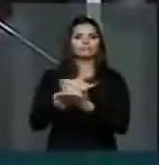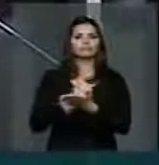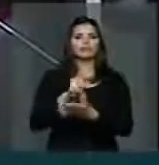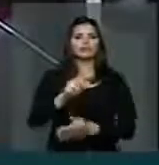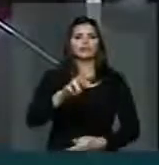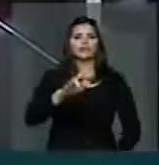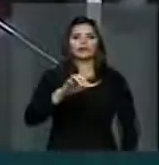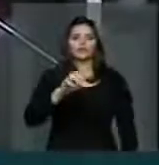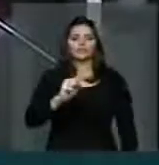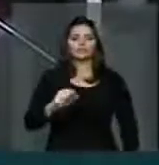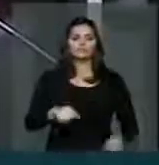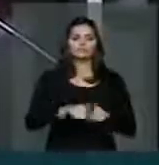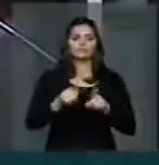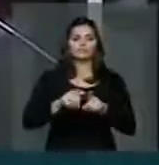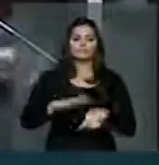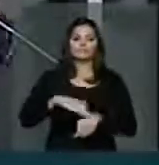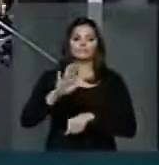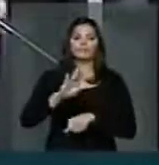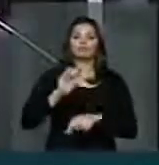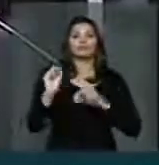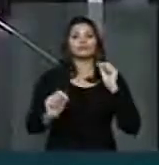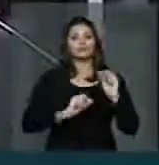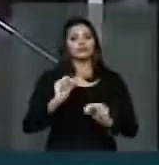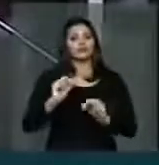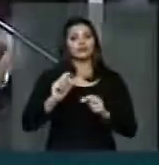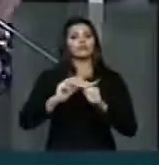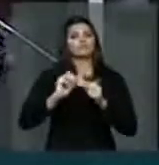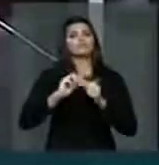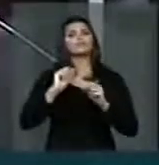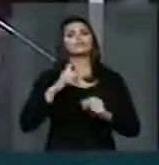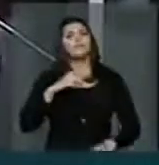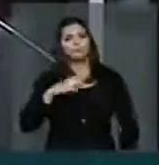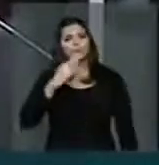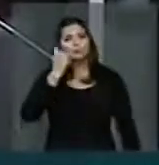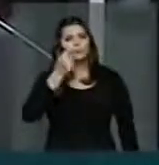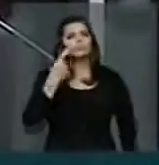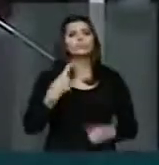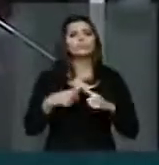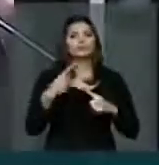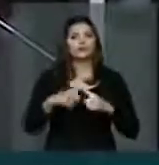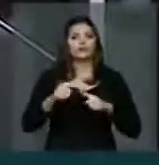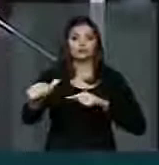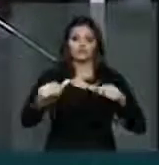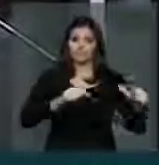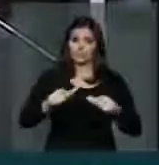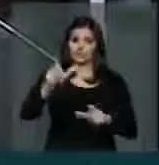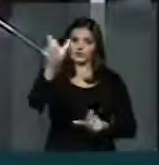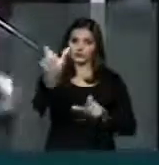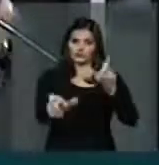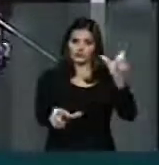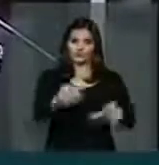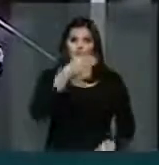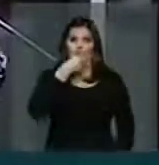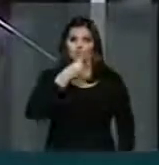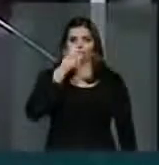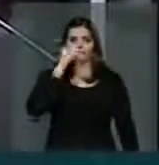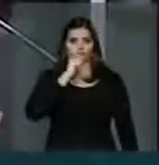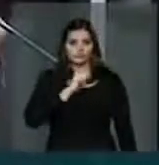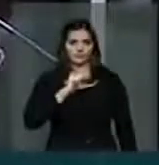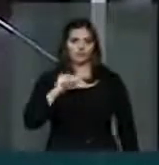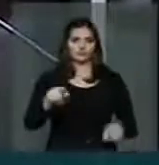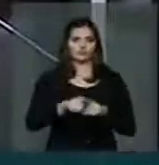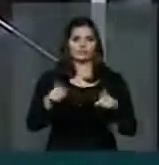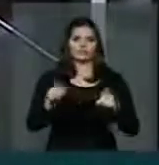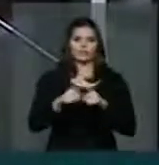grãos, uma das maiores coletas de grão. Ele se realiza através do trabalho de homens e mulheres, sobretudo